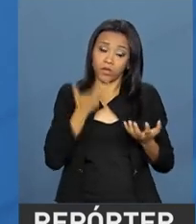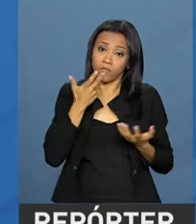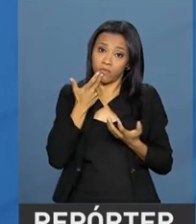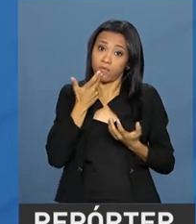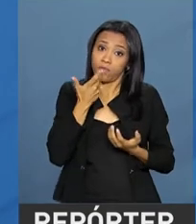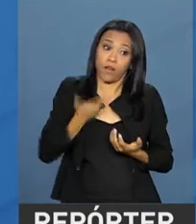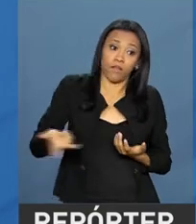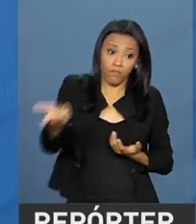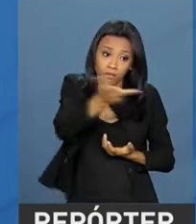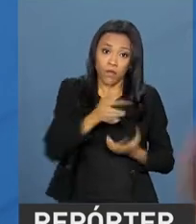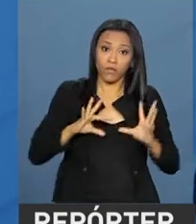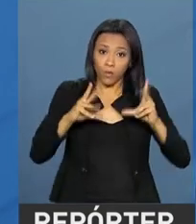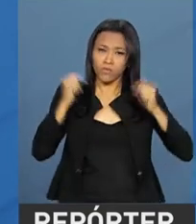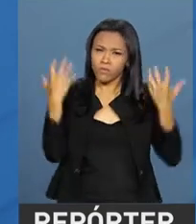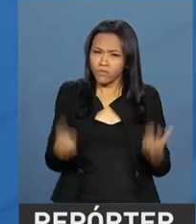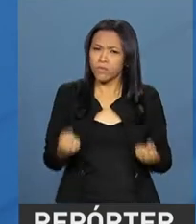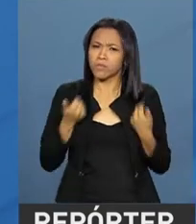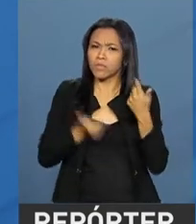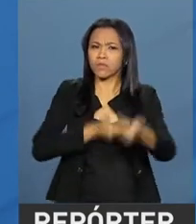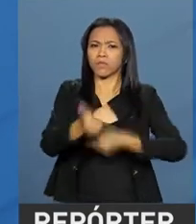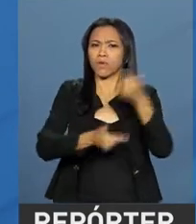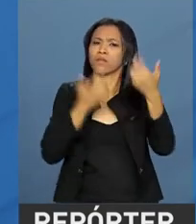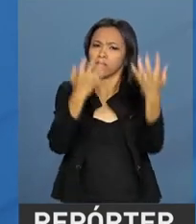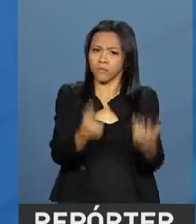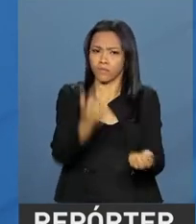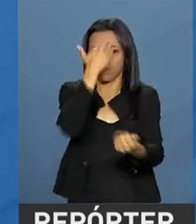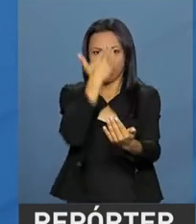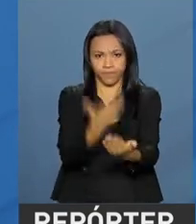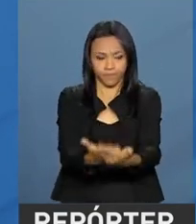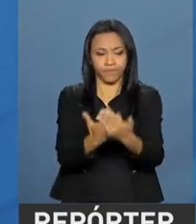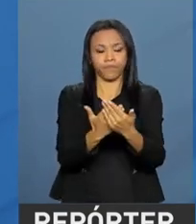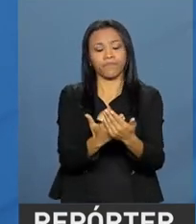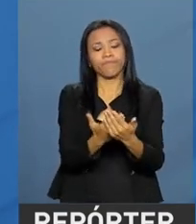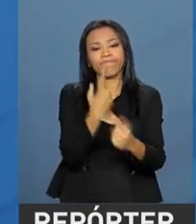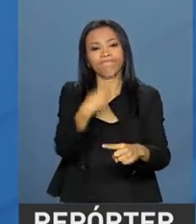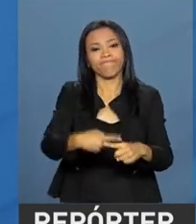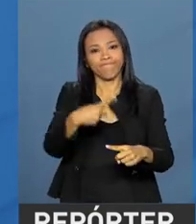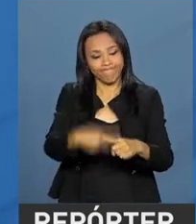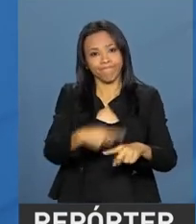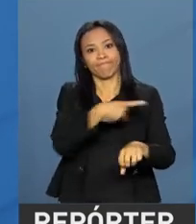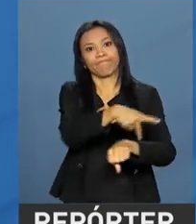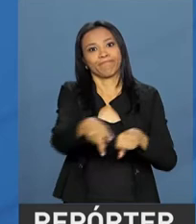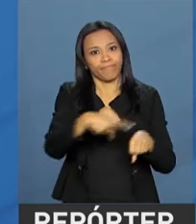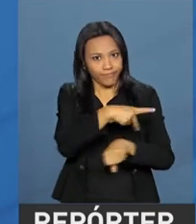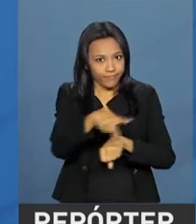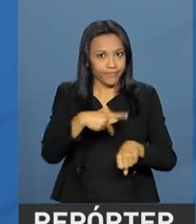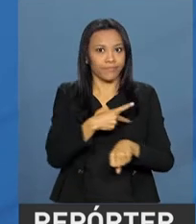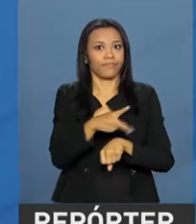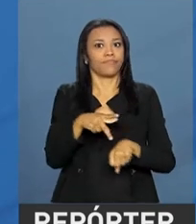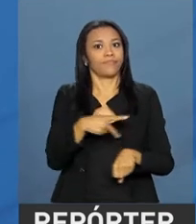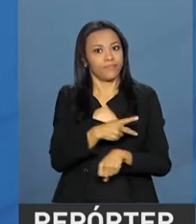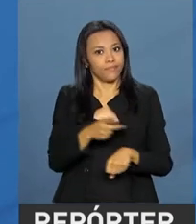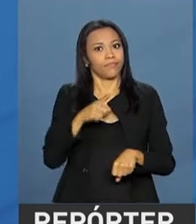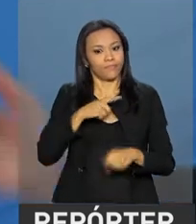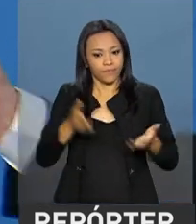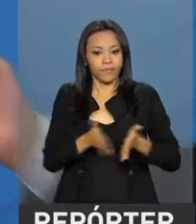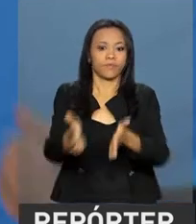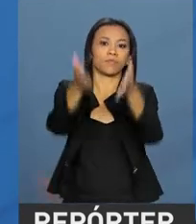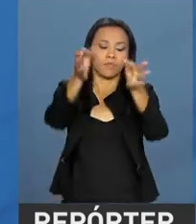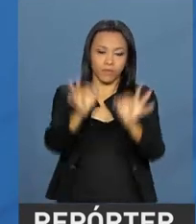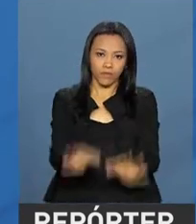vamos trabalhar vamos ter confiança porque o país está na direção certa